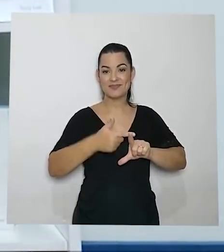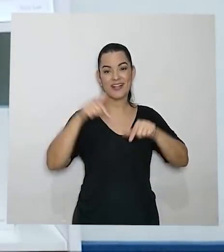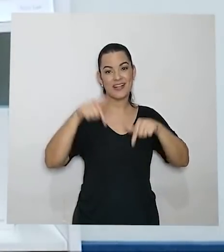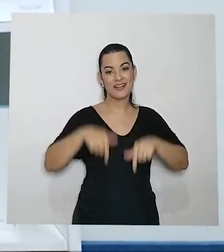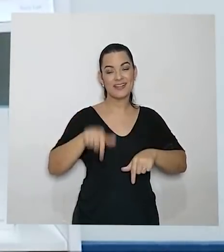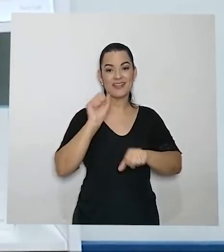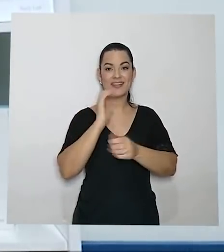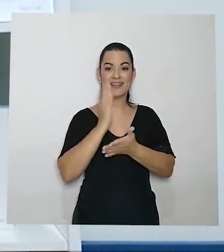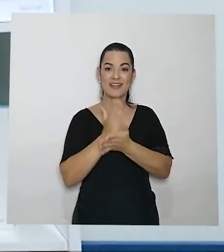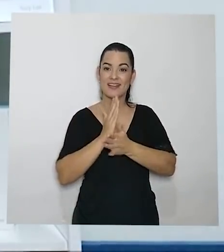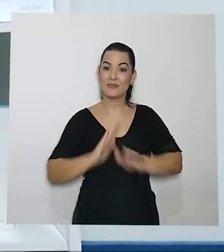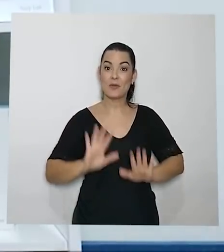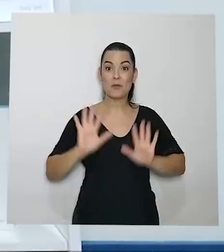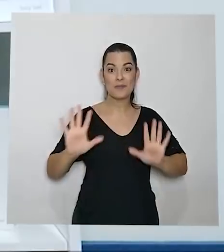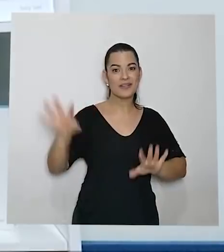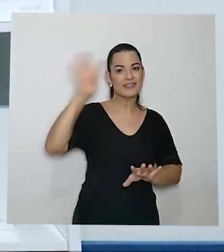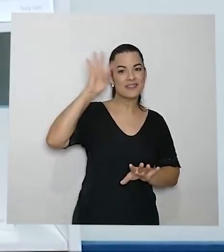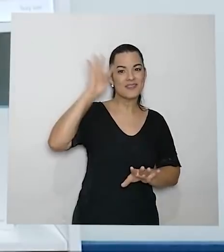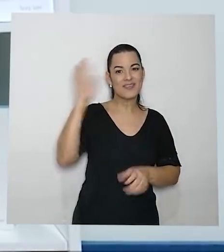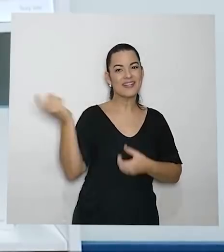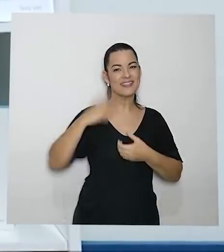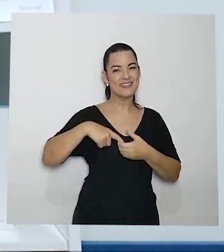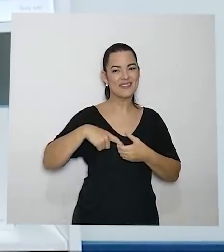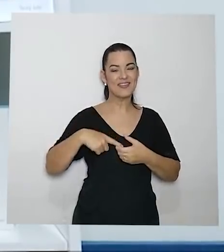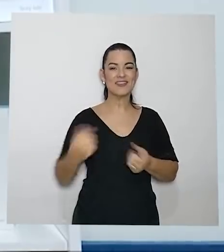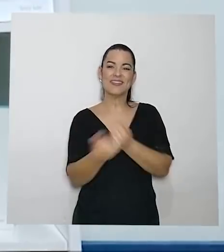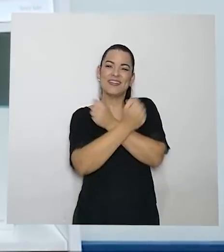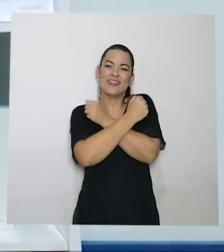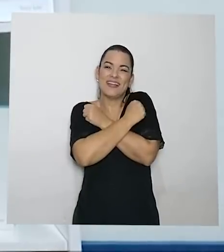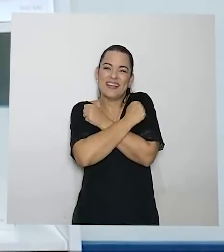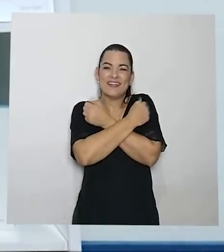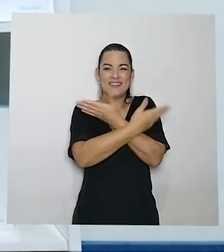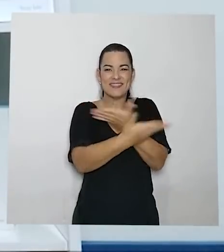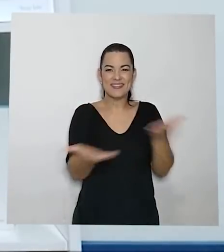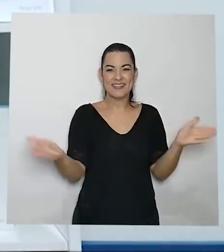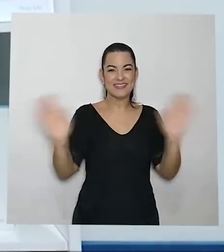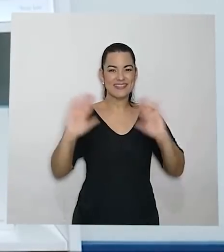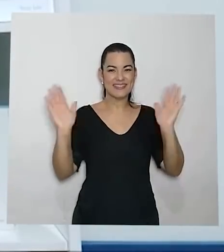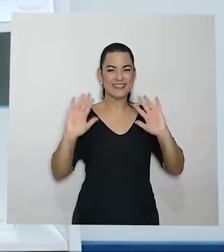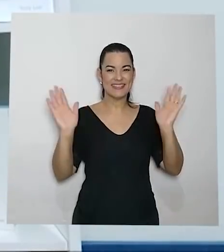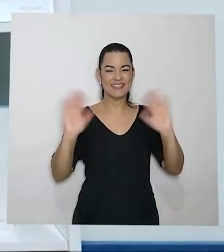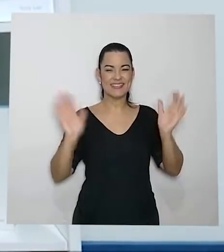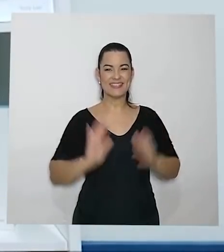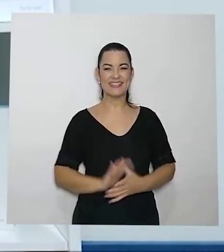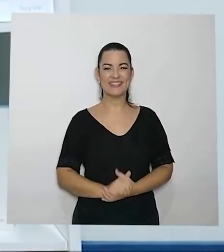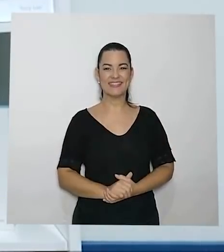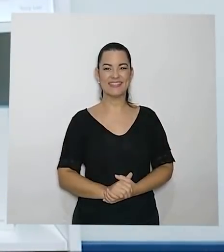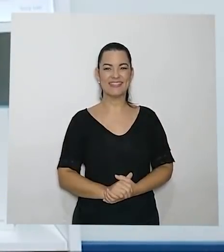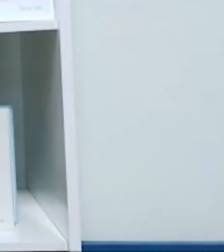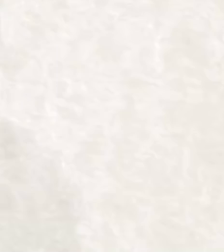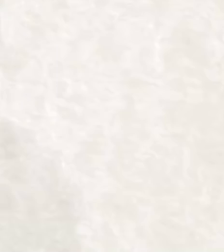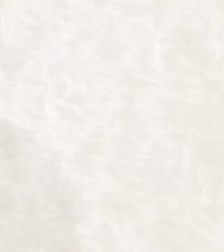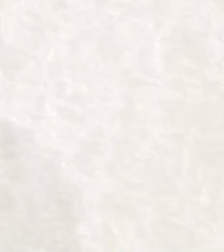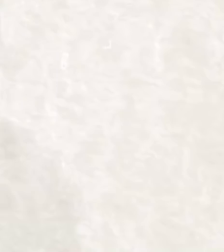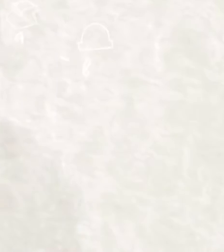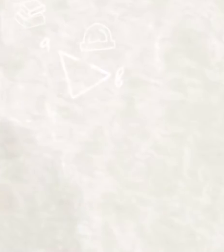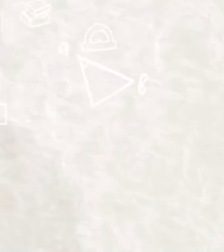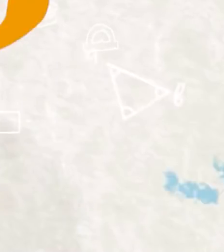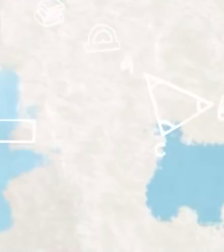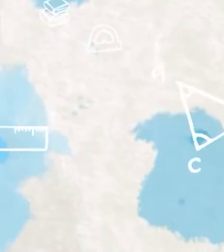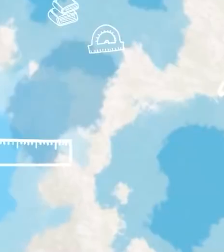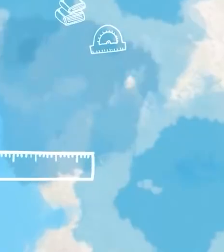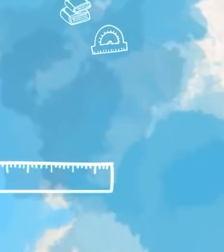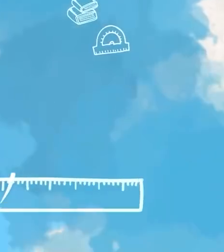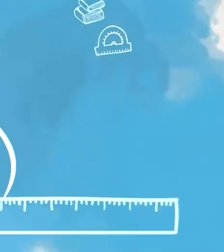ficando por aqui, mas na quarta-feira nós estamos de volta. Um grande abraço para vocês e até lá!